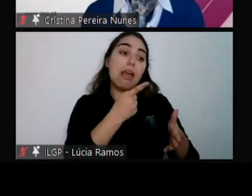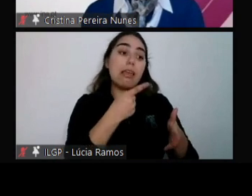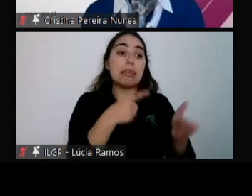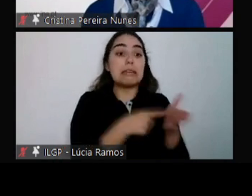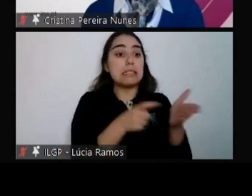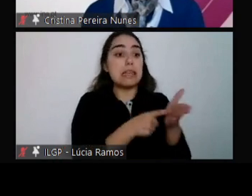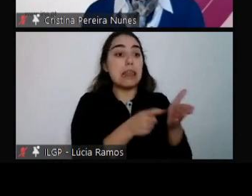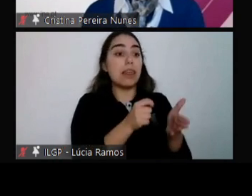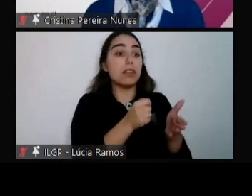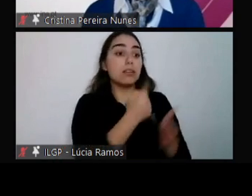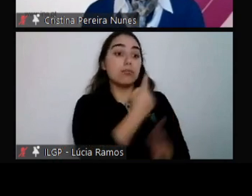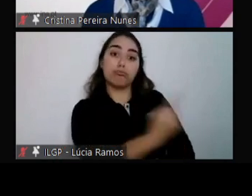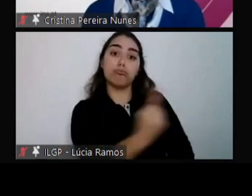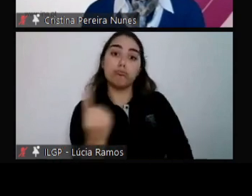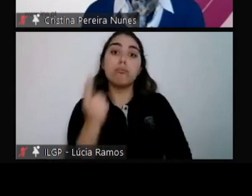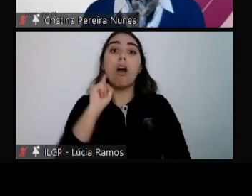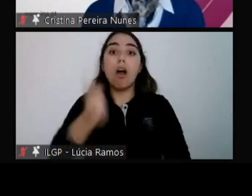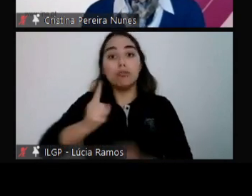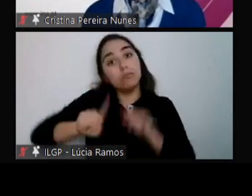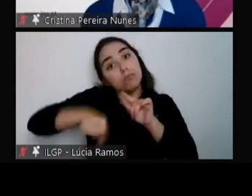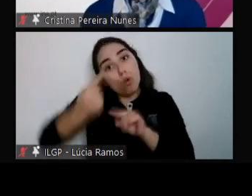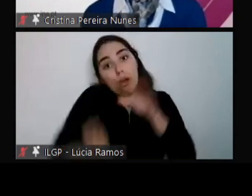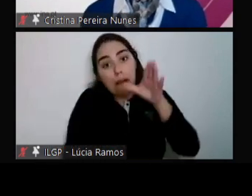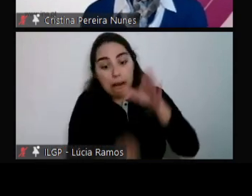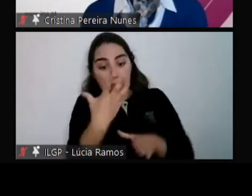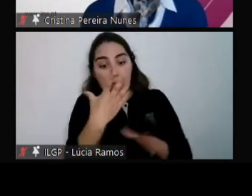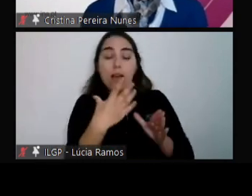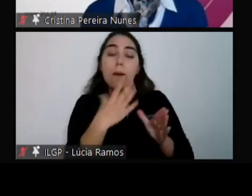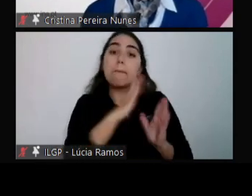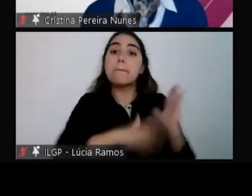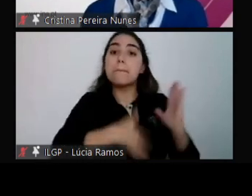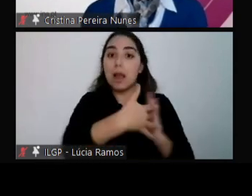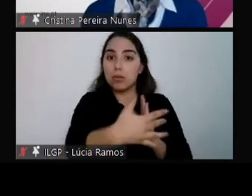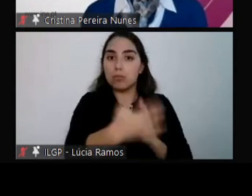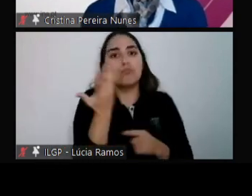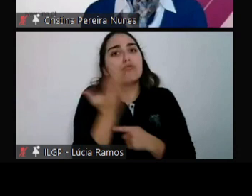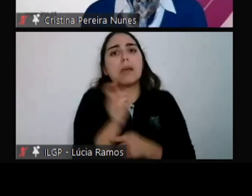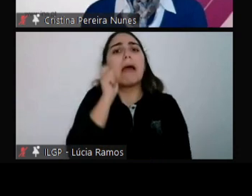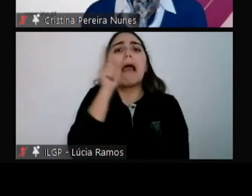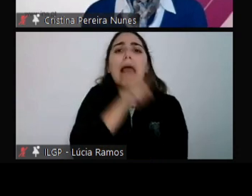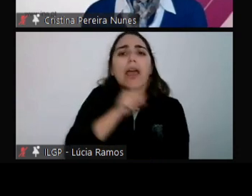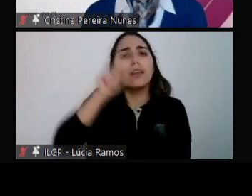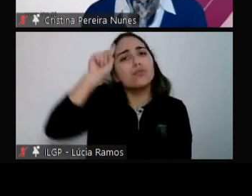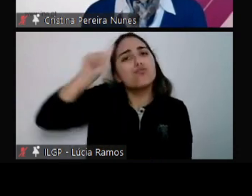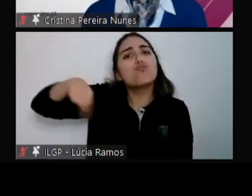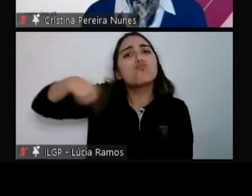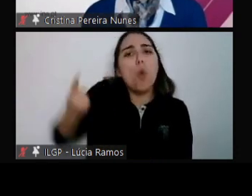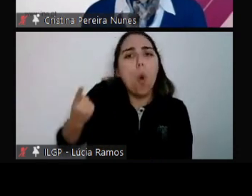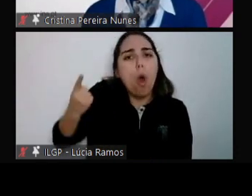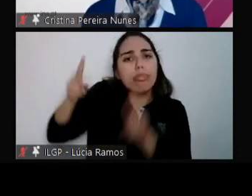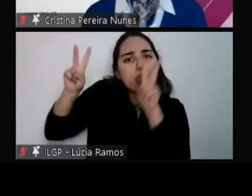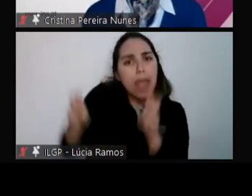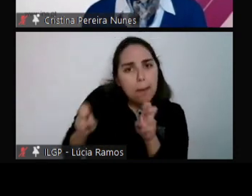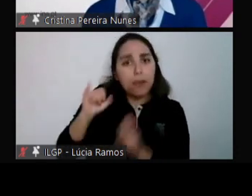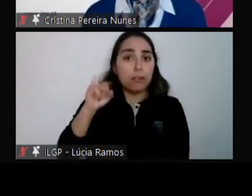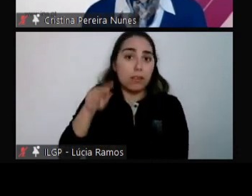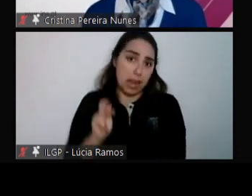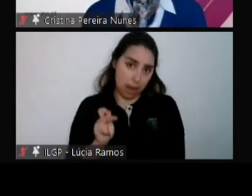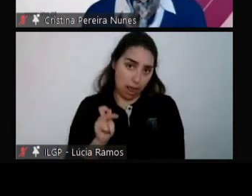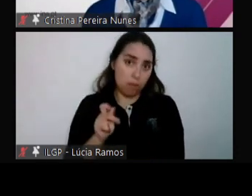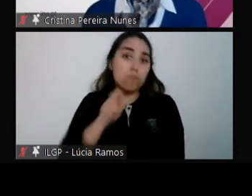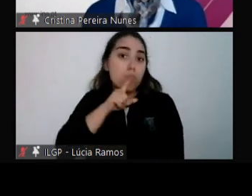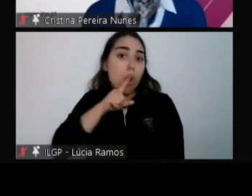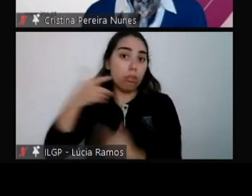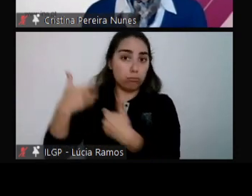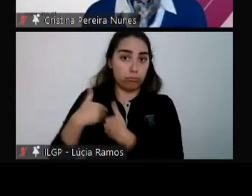depois falar com as pessoas que sabem disto, e quem sabe disto é, por exemplo, o INA, que nos pode ajudar a materializar esta formação. E é por isso que, por